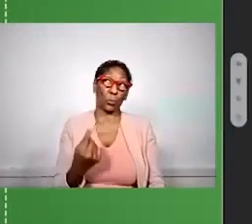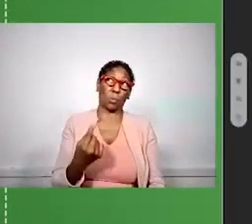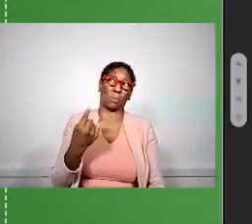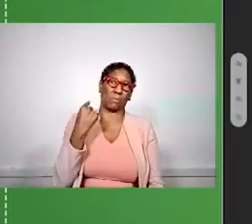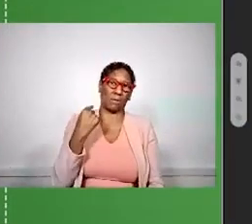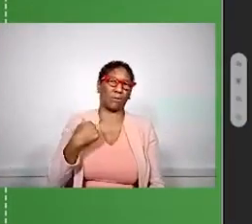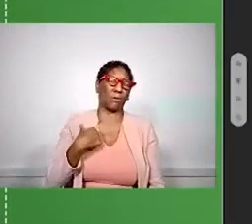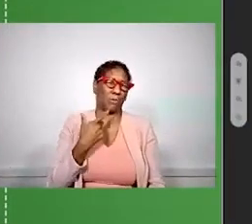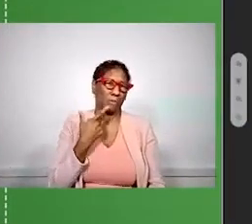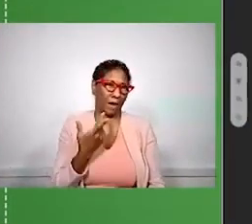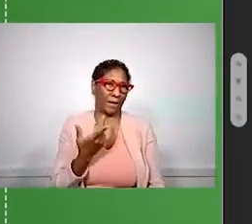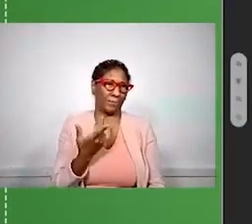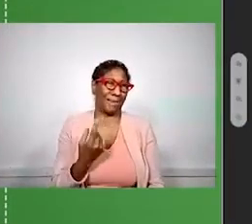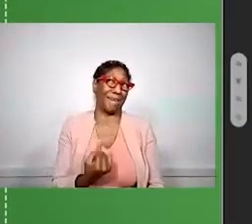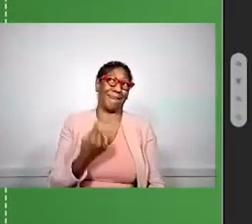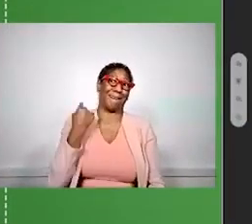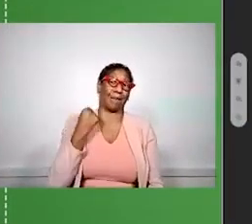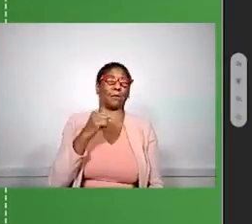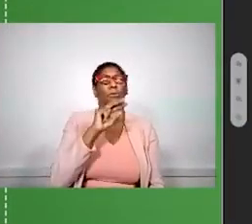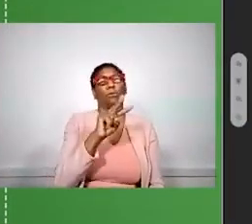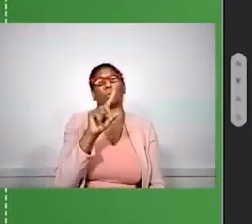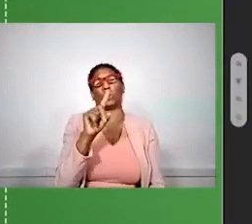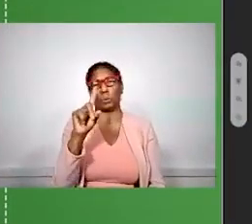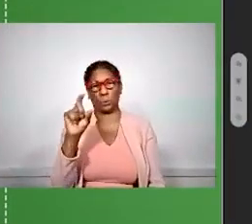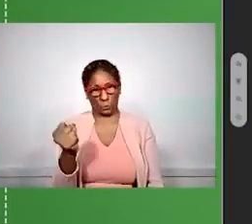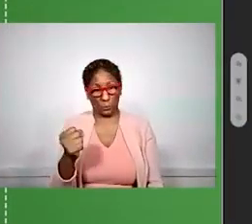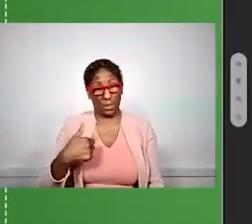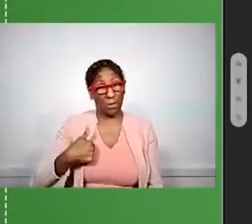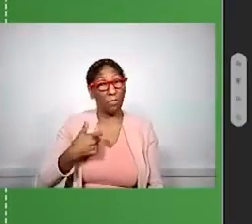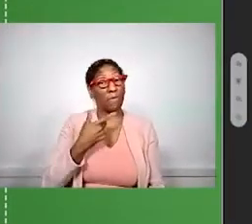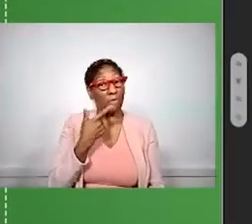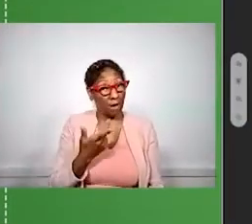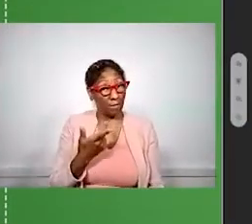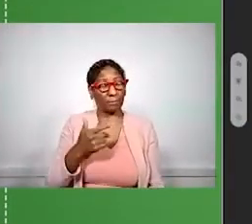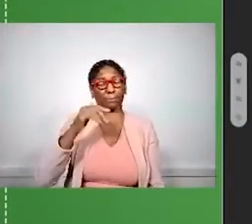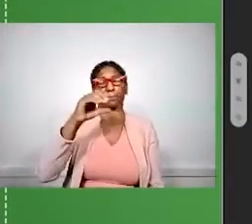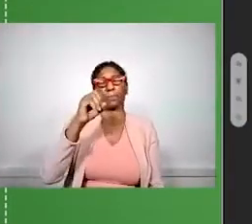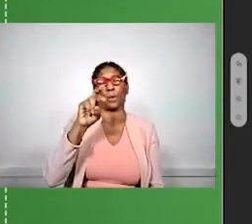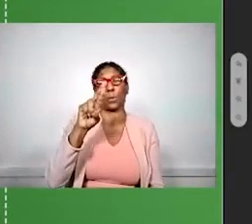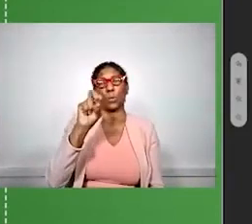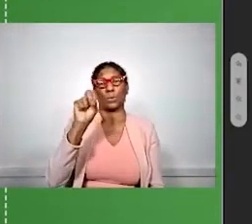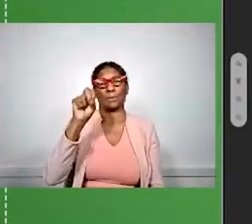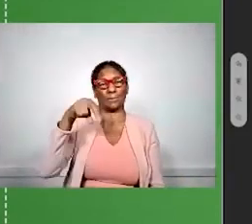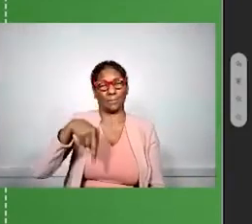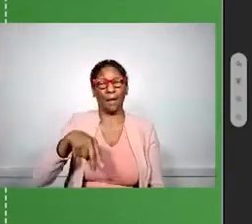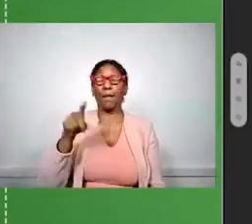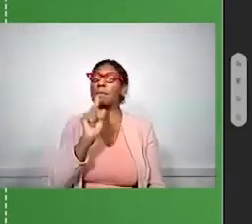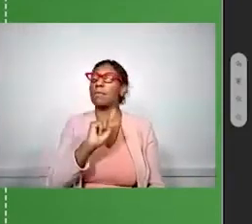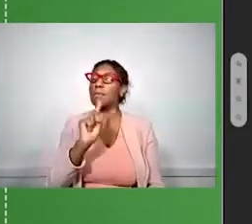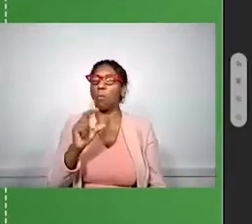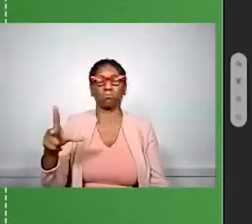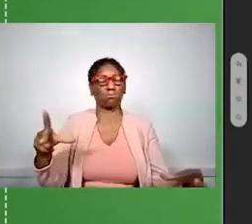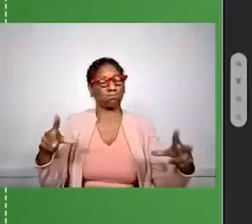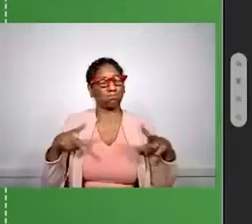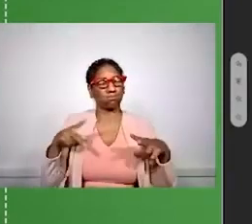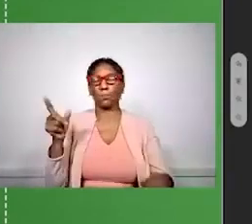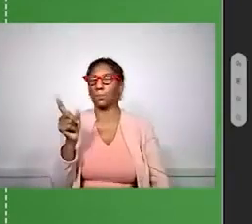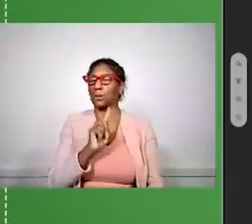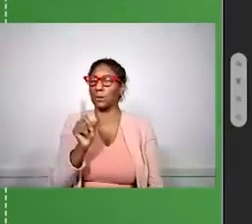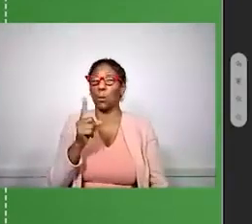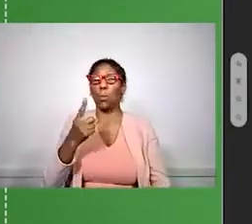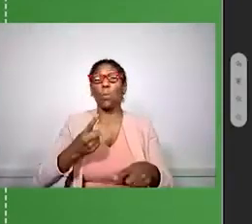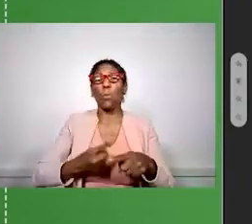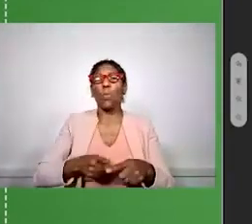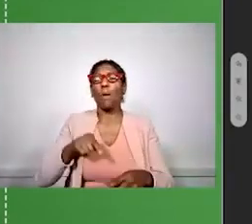muitos ativos né Tem investimentos em todos os municípios que atua porém O que torna Atrativa sua